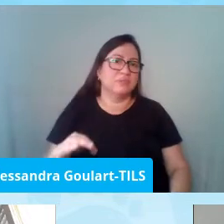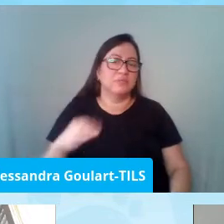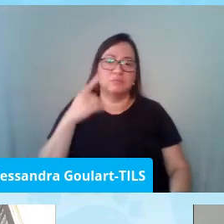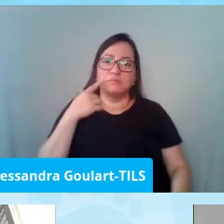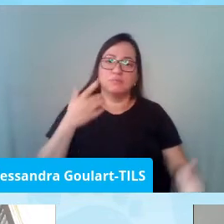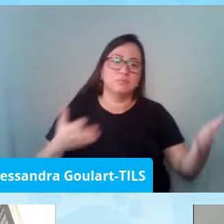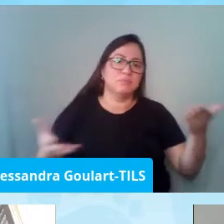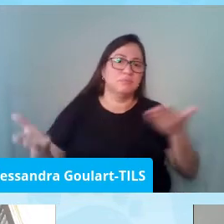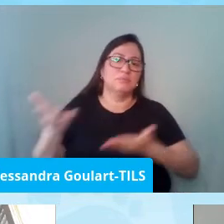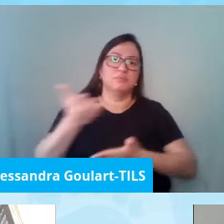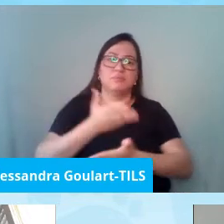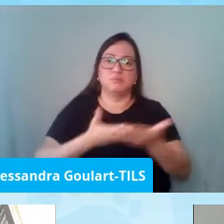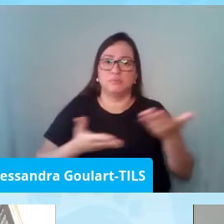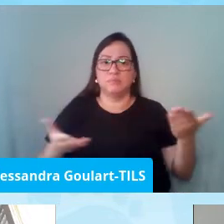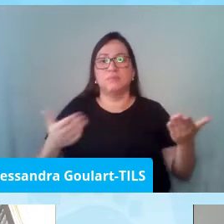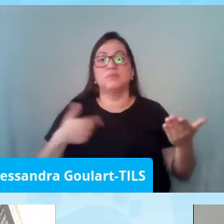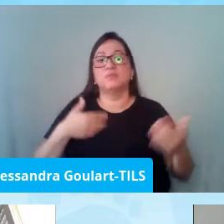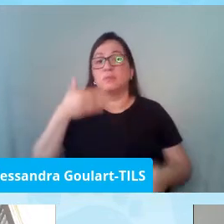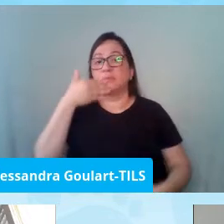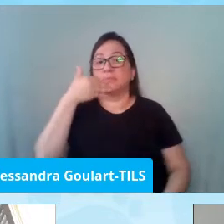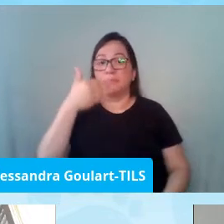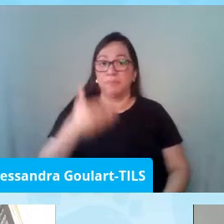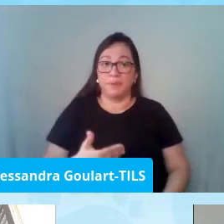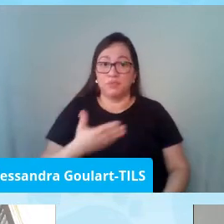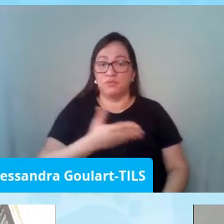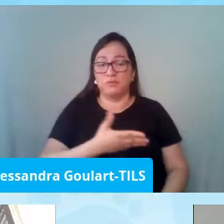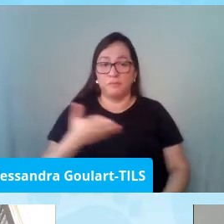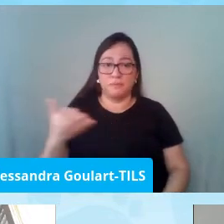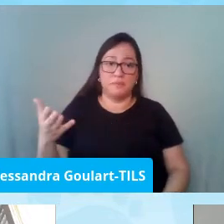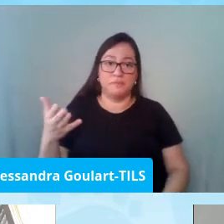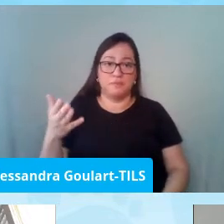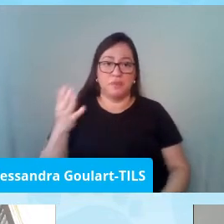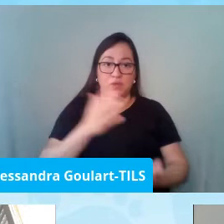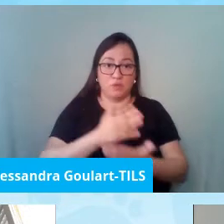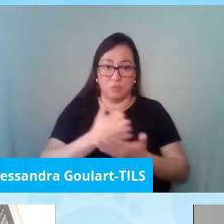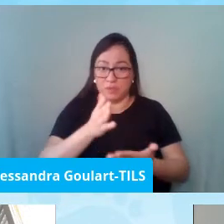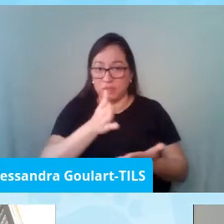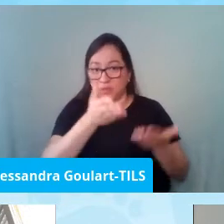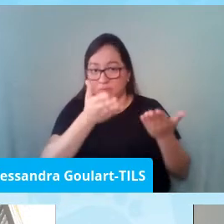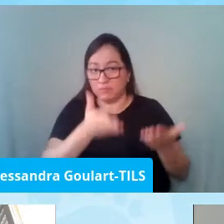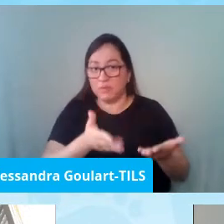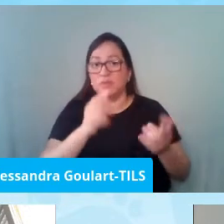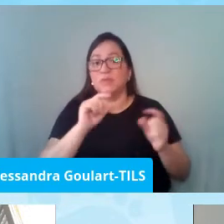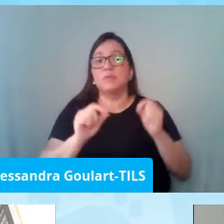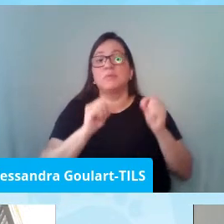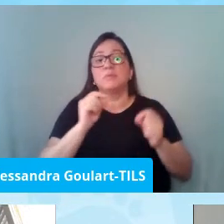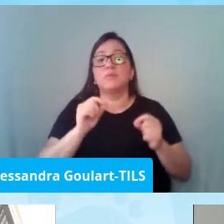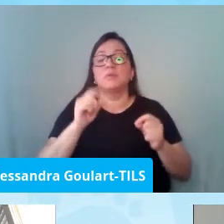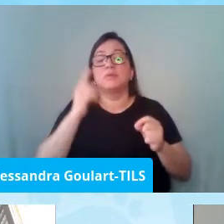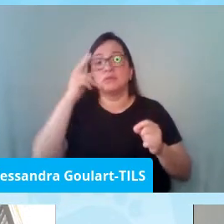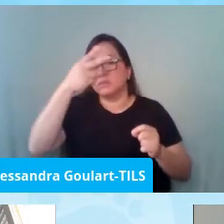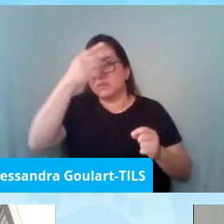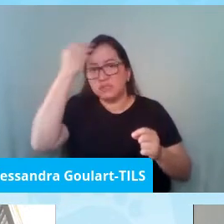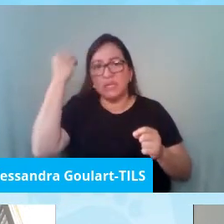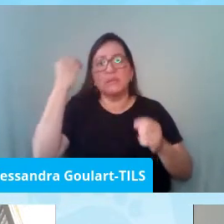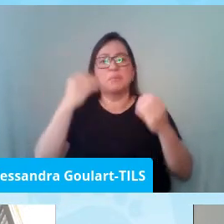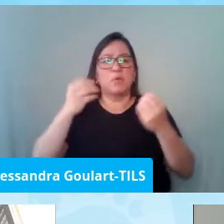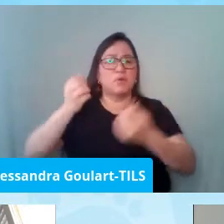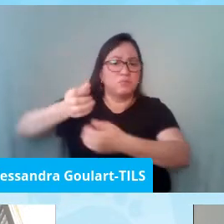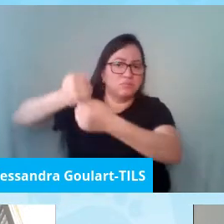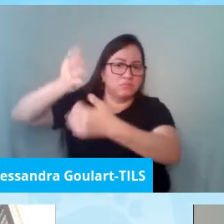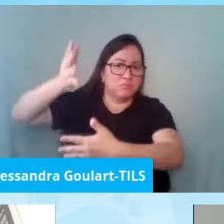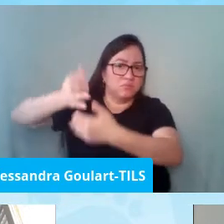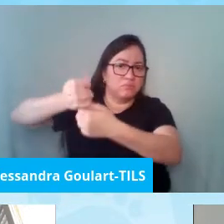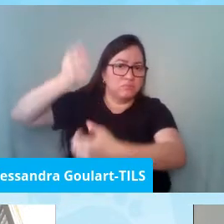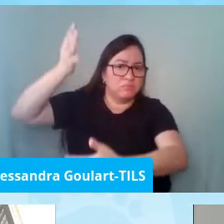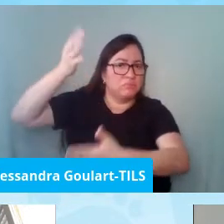um para o outro. Vou pedir, antes já de passar a palavra para o Paulo, lembrar vocês de irem colocando comentários, né, se